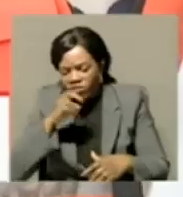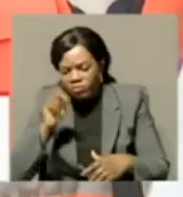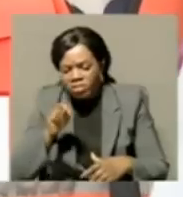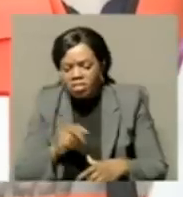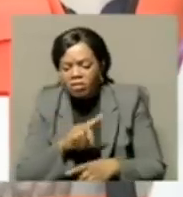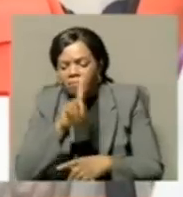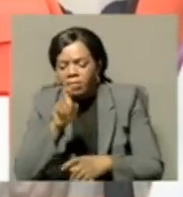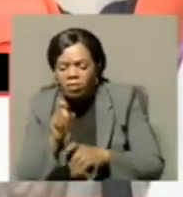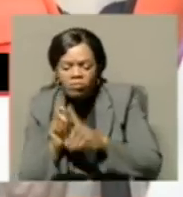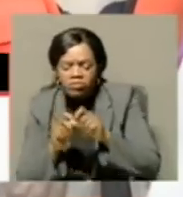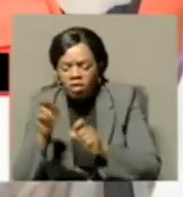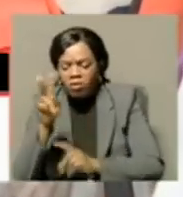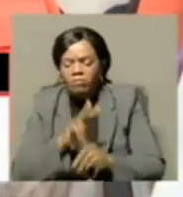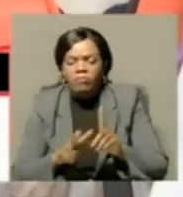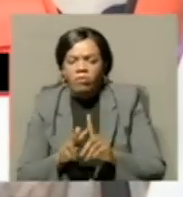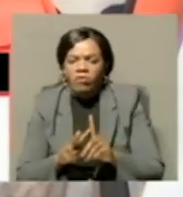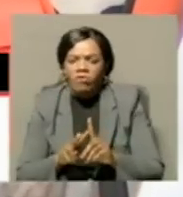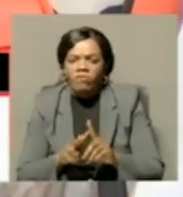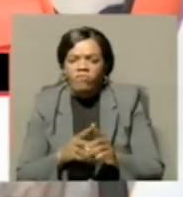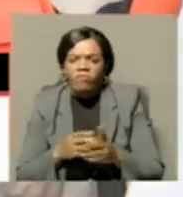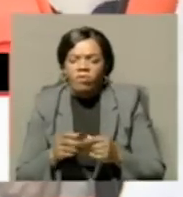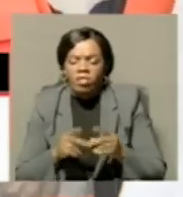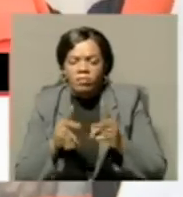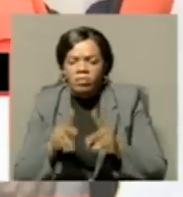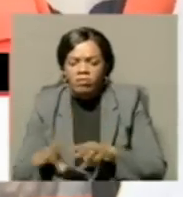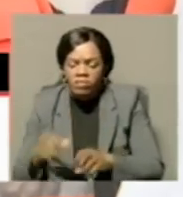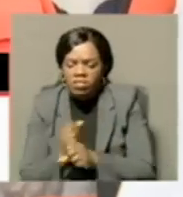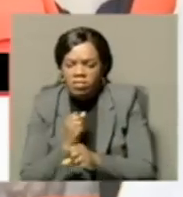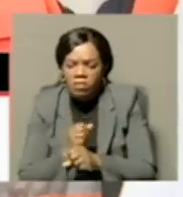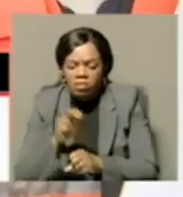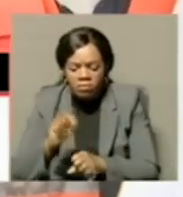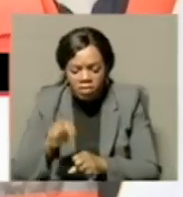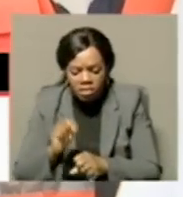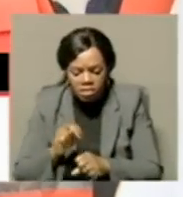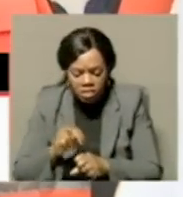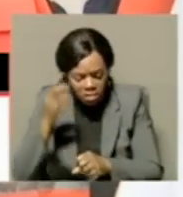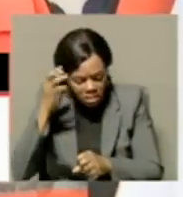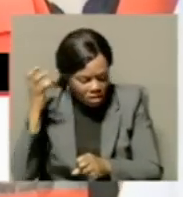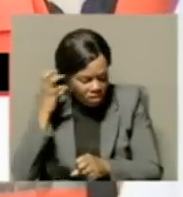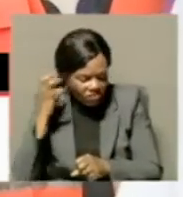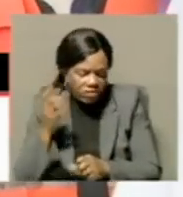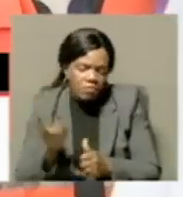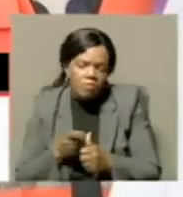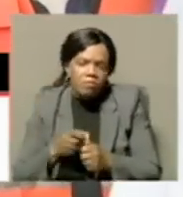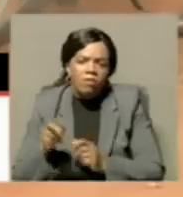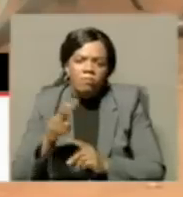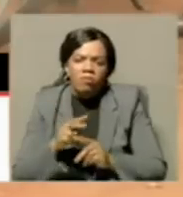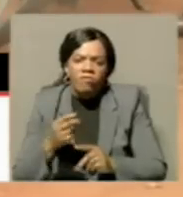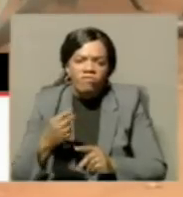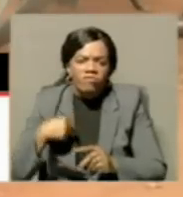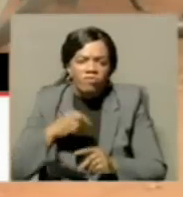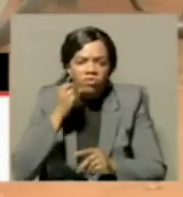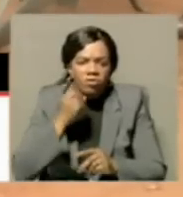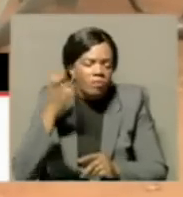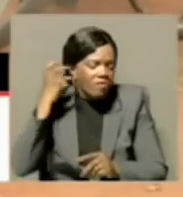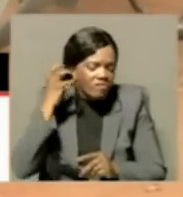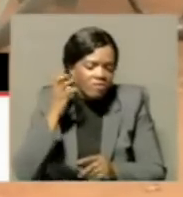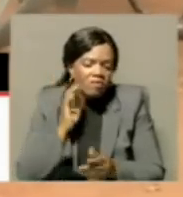povo ou por parte de quem faz o mesmo serviço. Mas nós não fomos solicitados, nos surpreenderam.